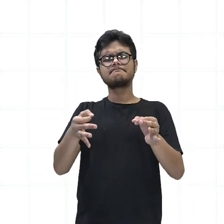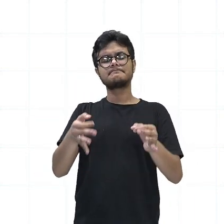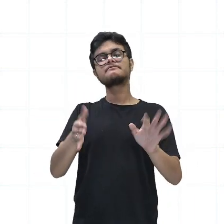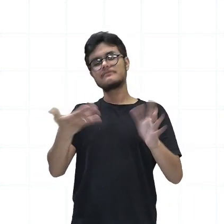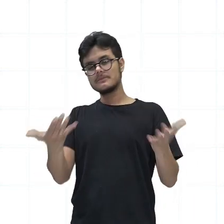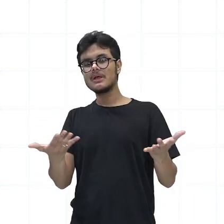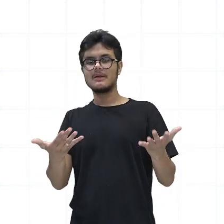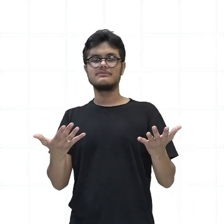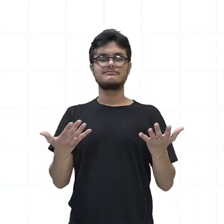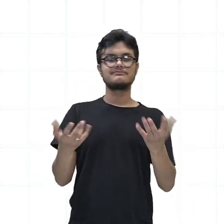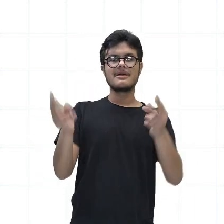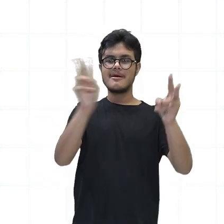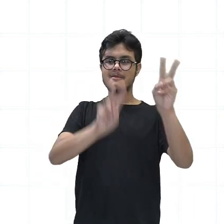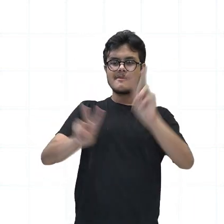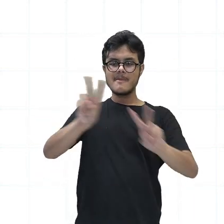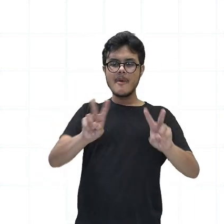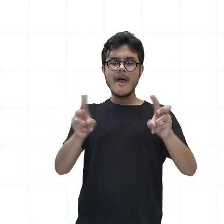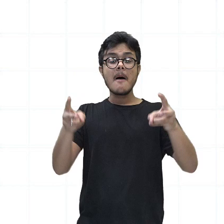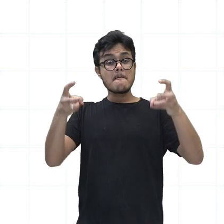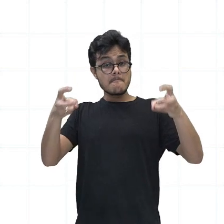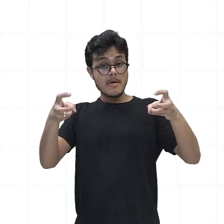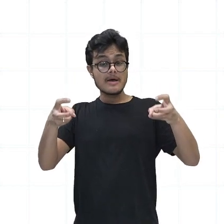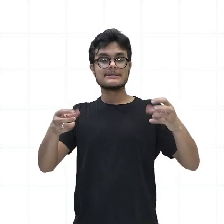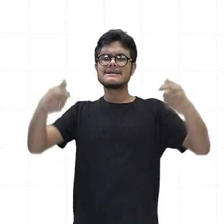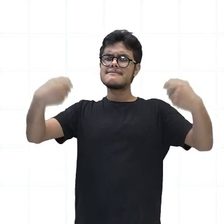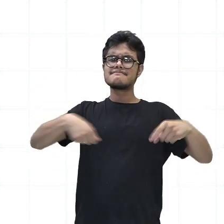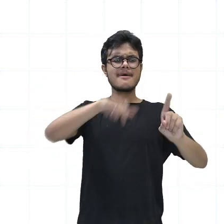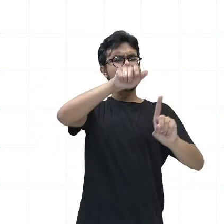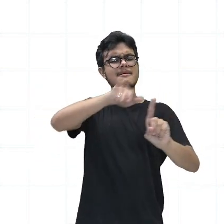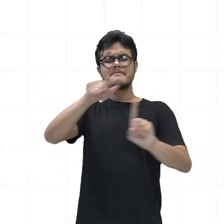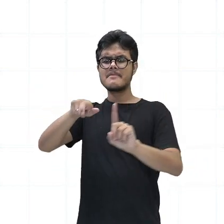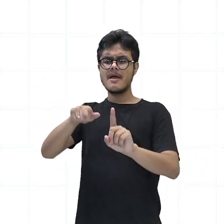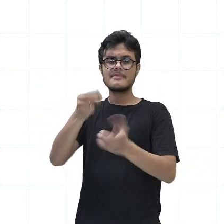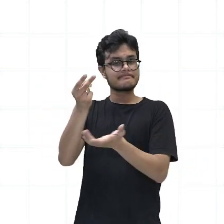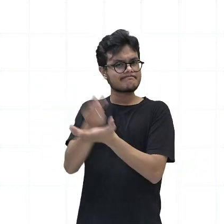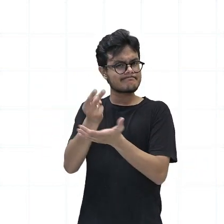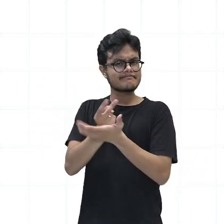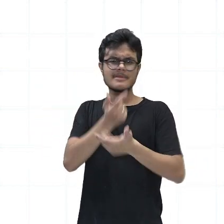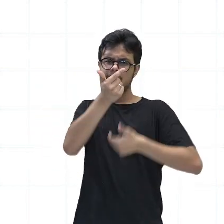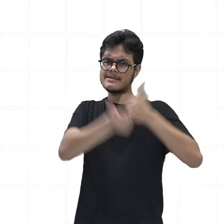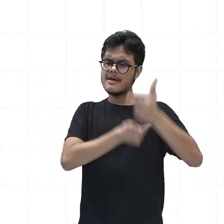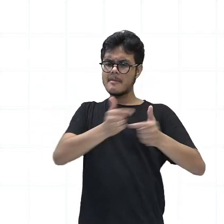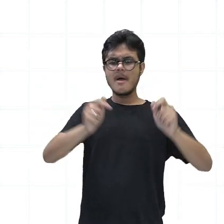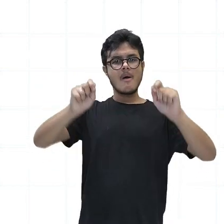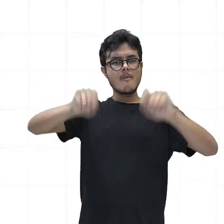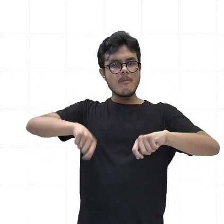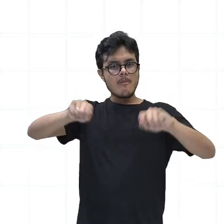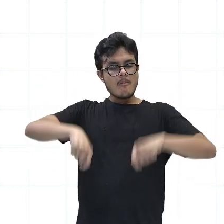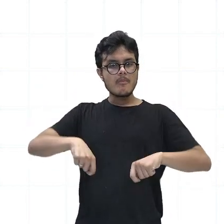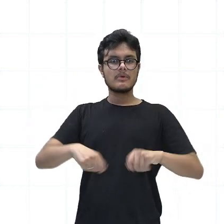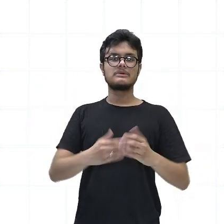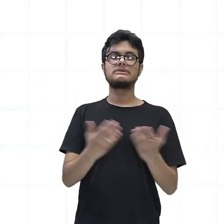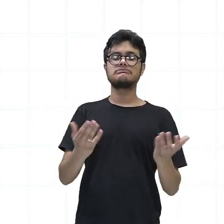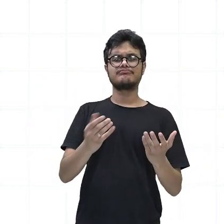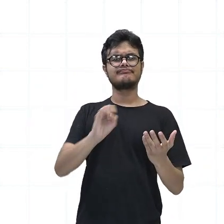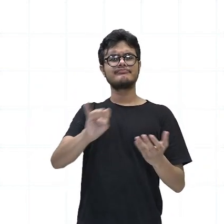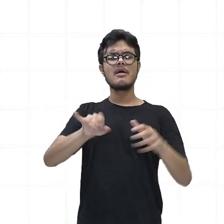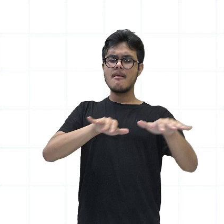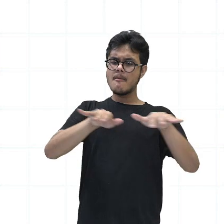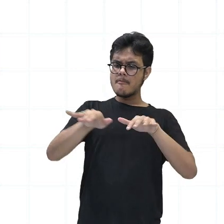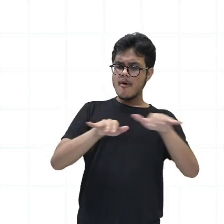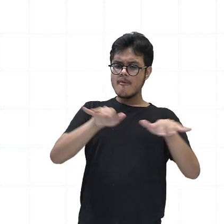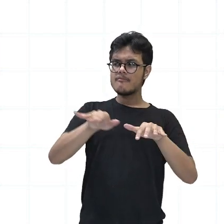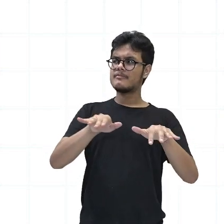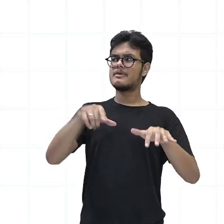figurinos teatrais também precisam ser práticos e funcionais para permitir a liberdade de movimento dos